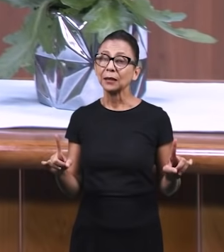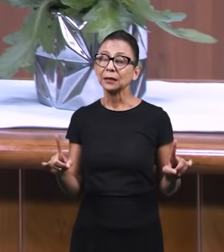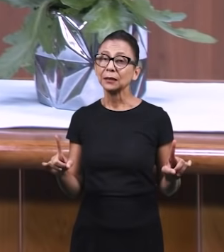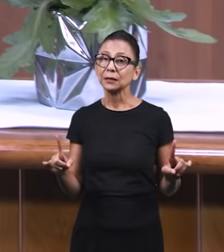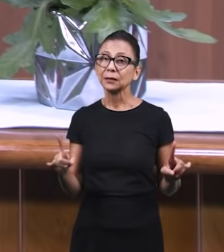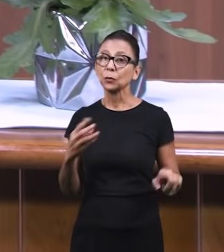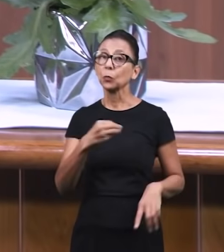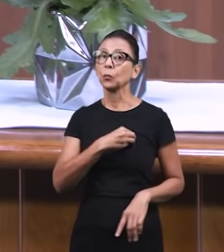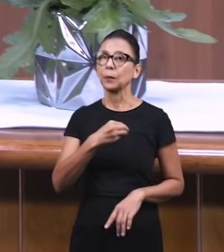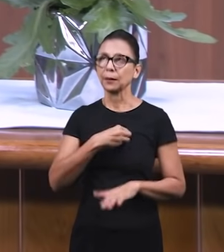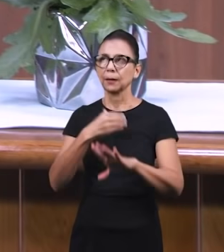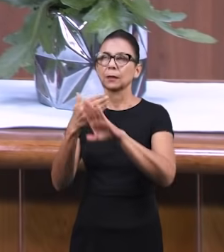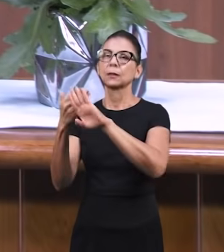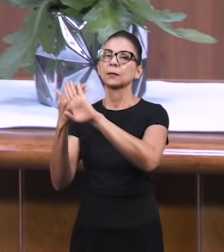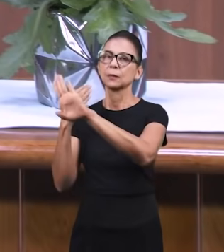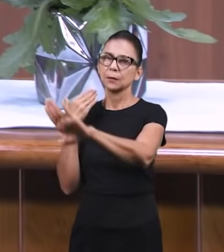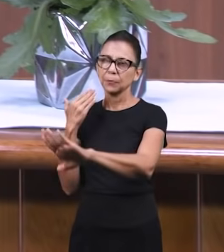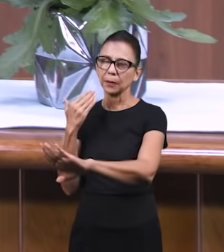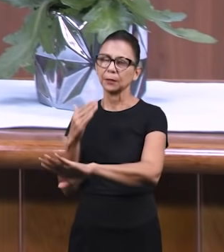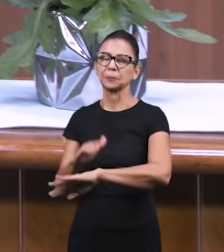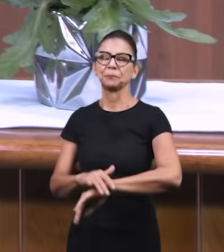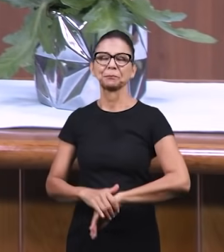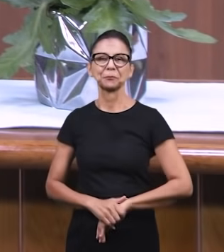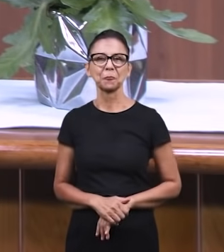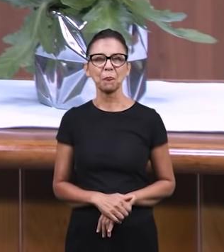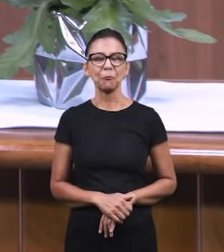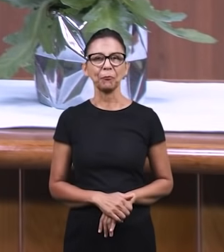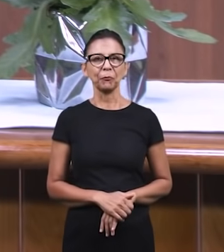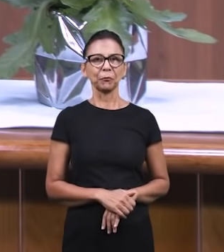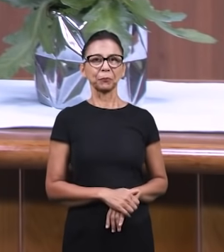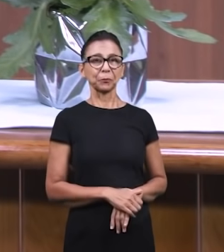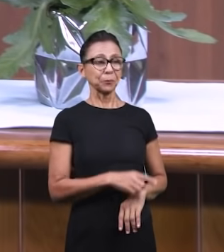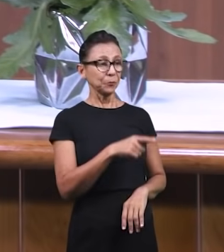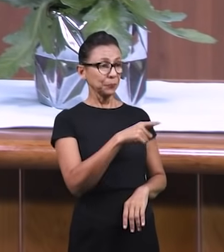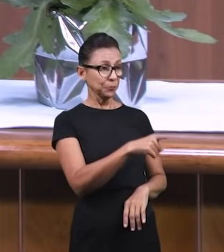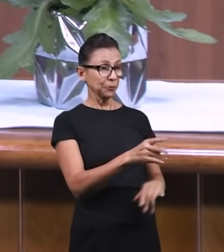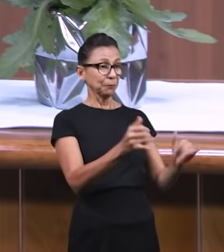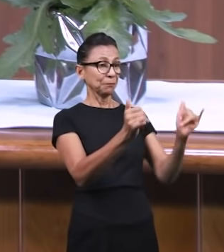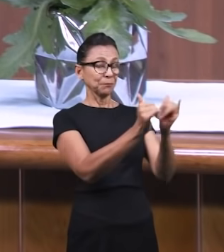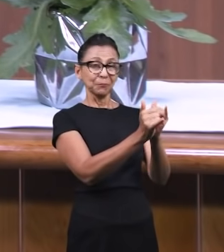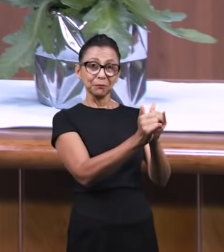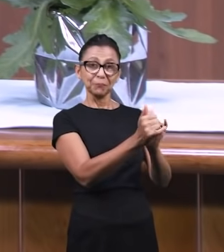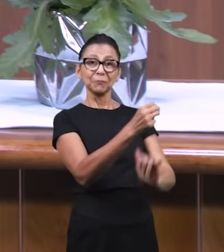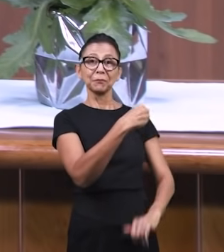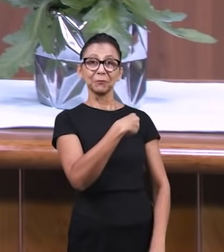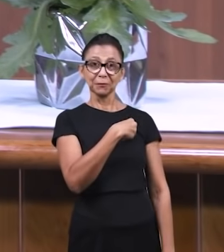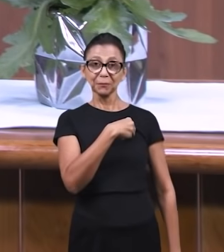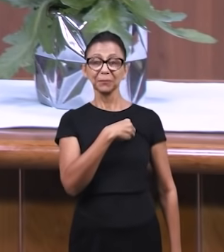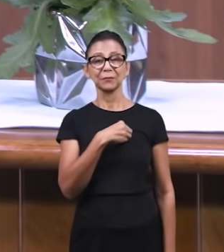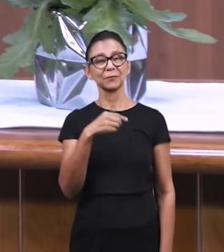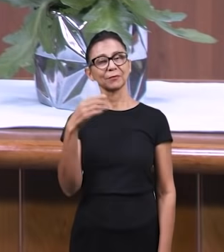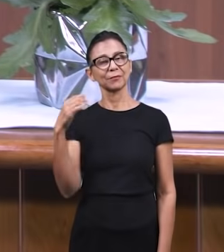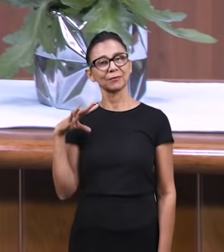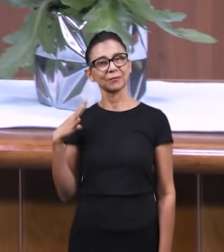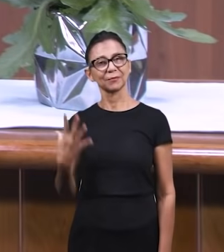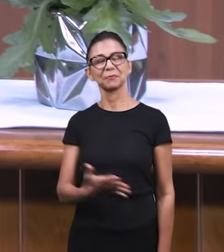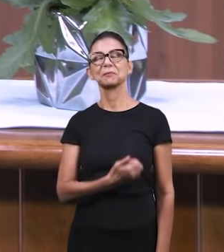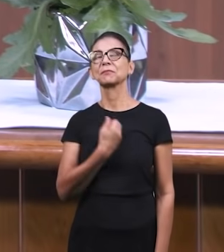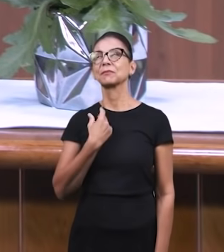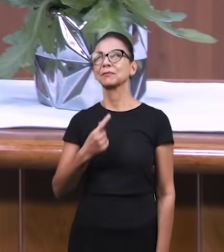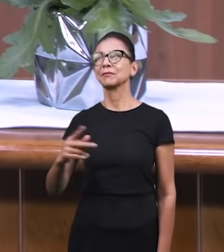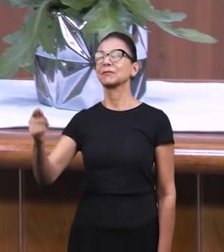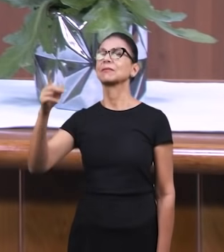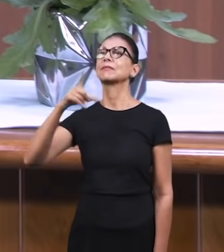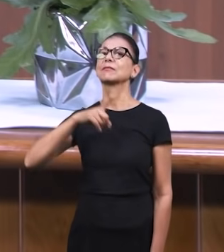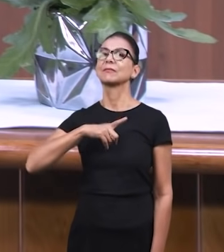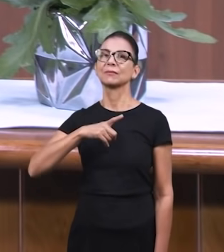salvar. Quando ele perdoa o pecado, ele oferece ao homem a salvação eterna. Ele oferece ao homem a única